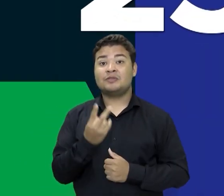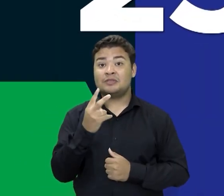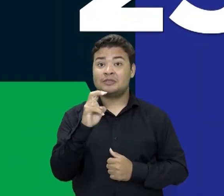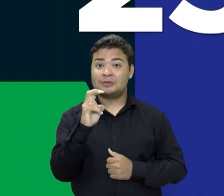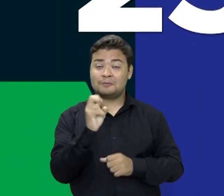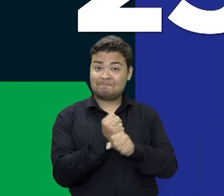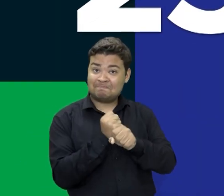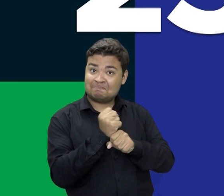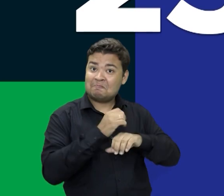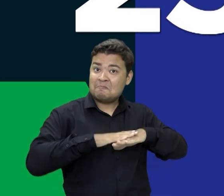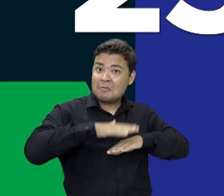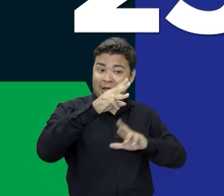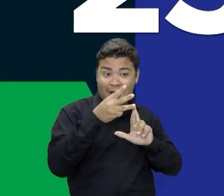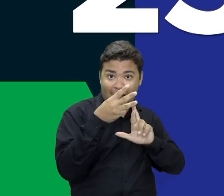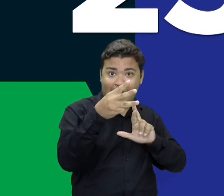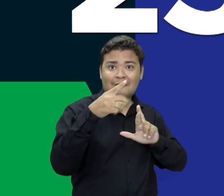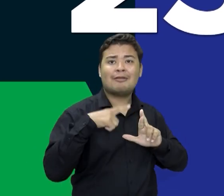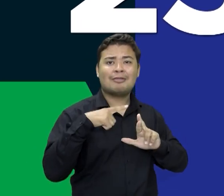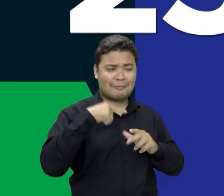da gente.